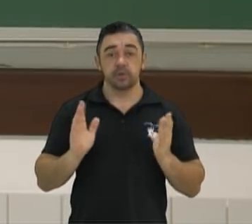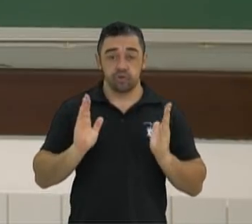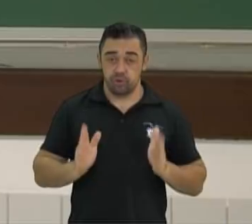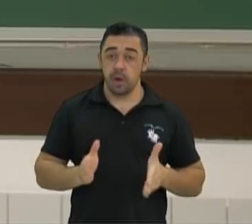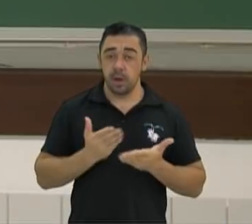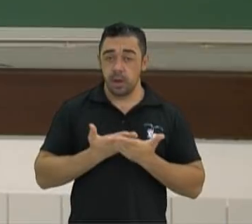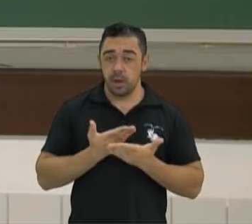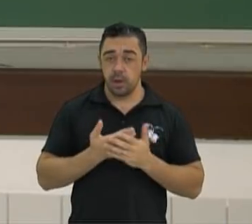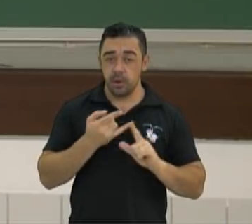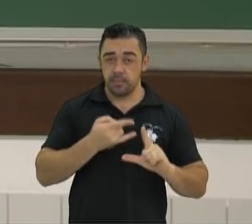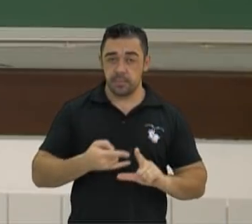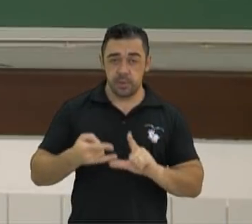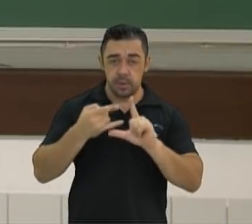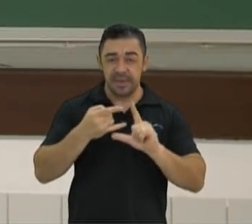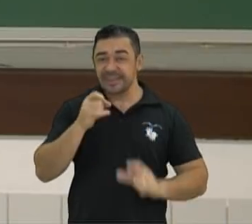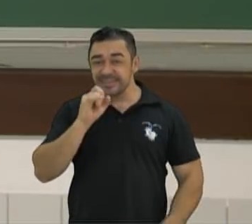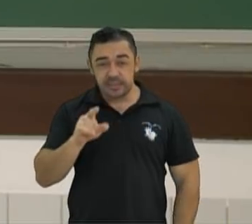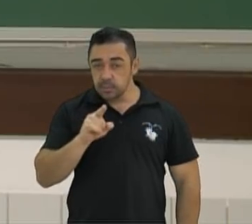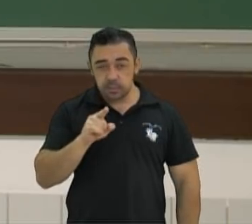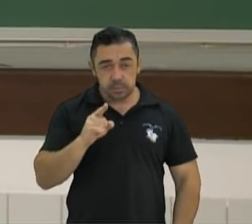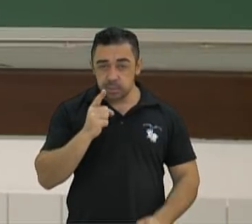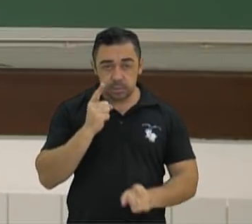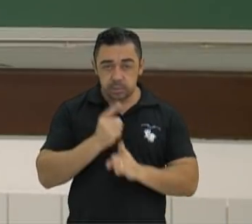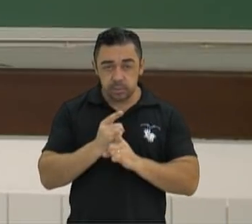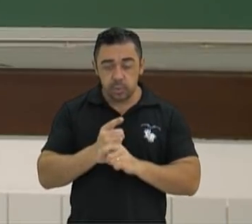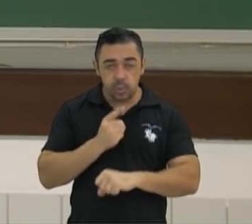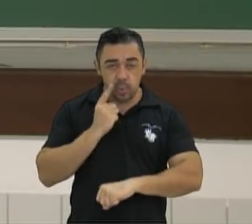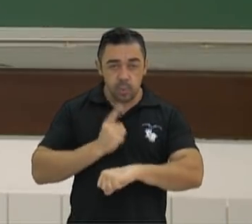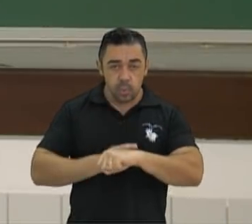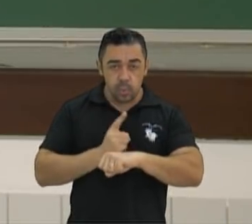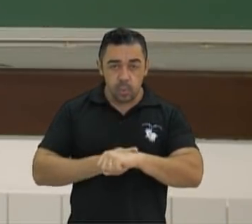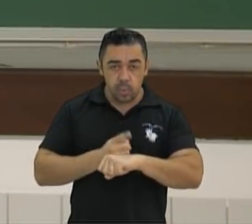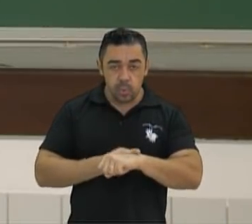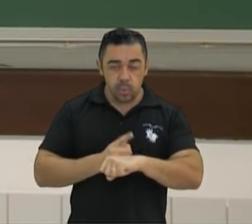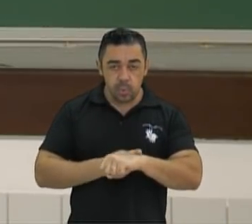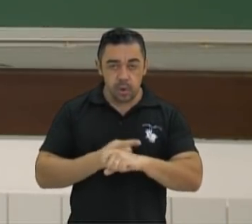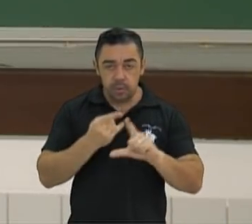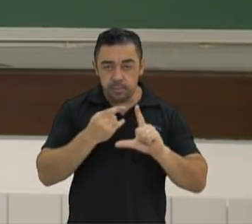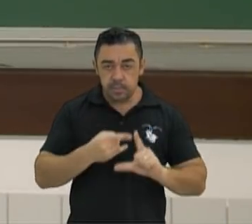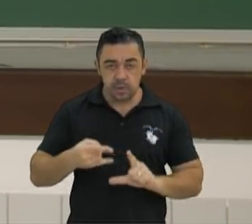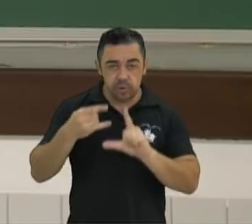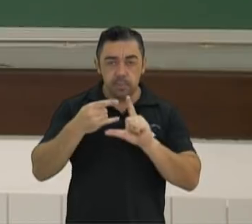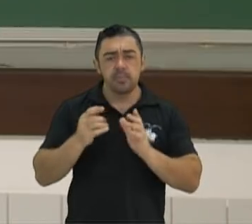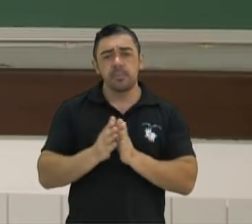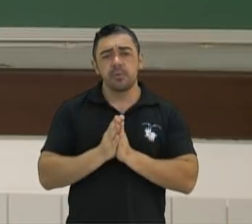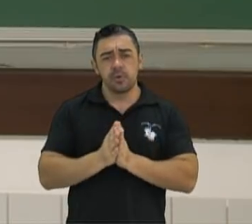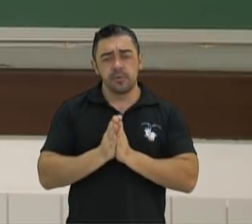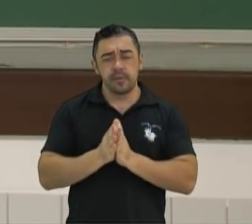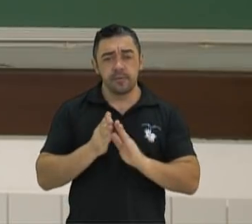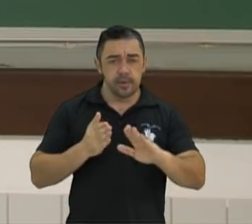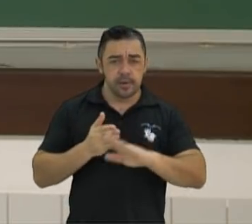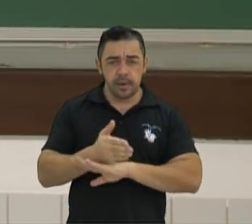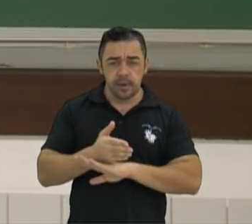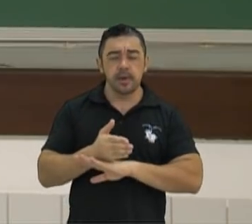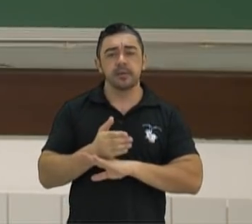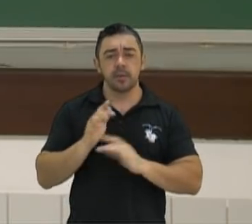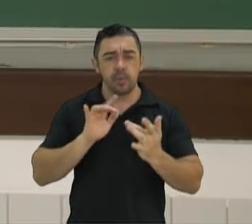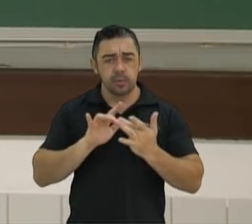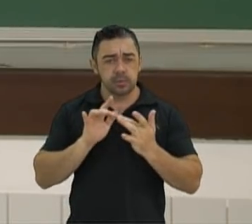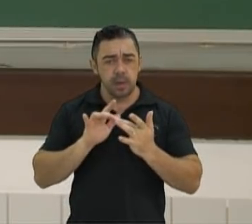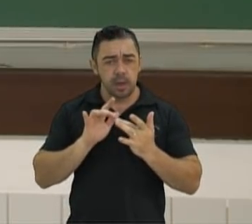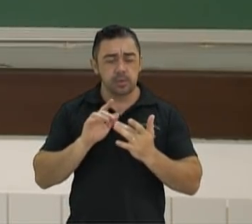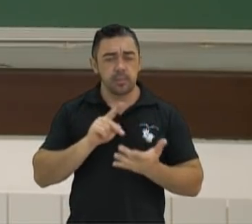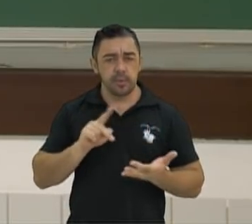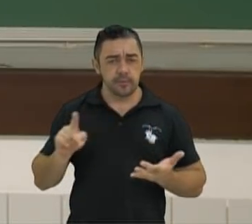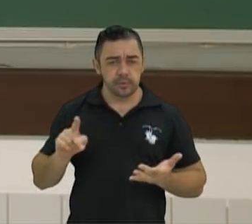Meet. Se você ainda não localizou os horários dessas aulas, por favor, entre em contato com os professores, com